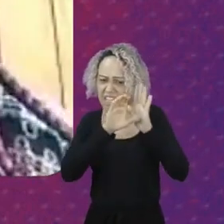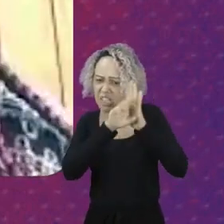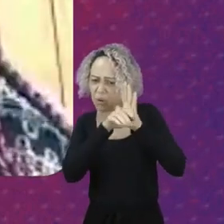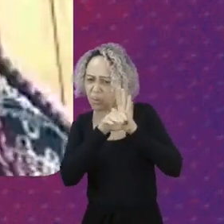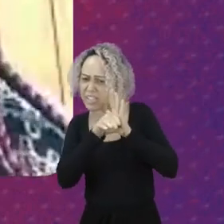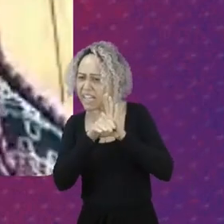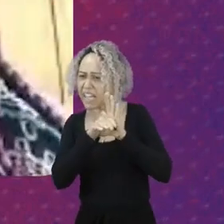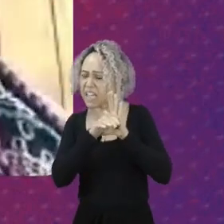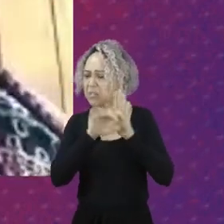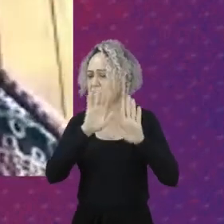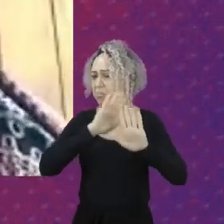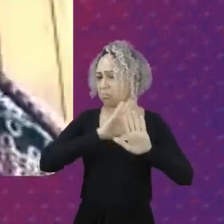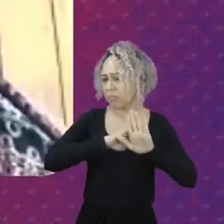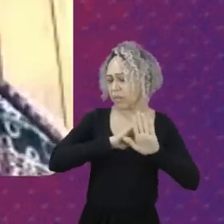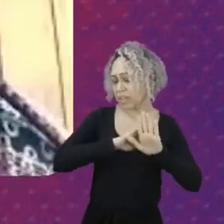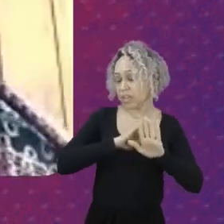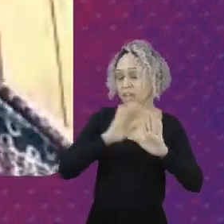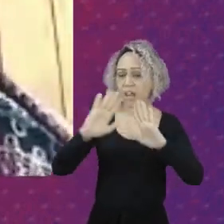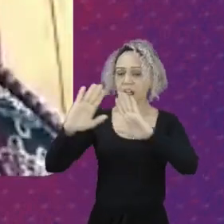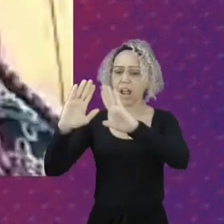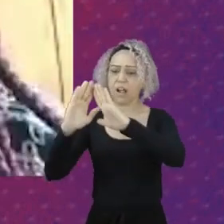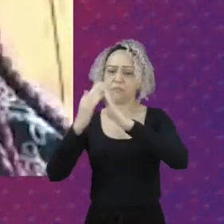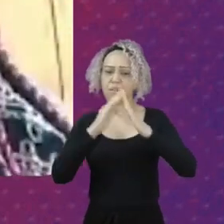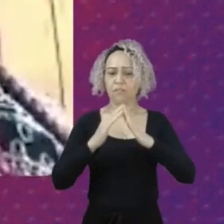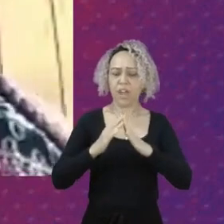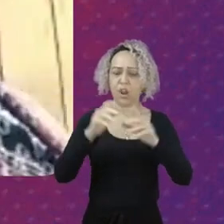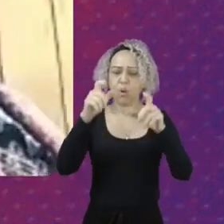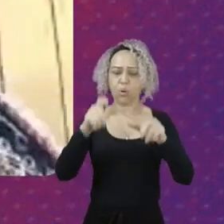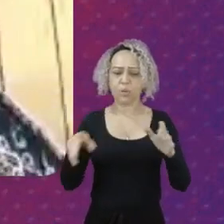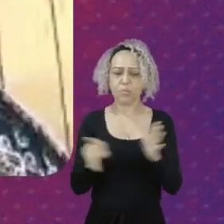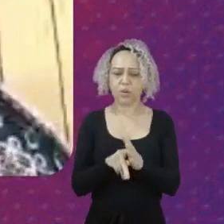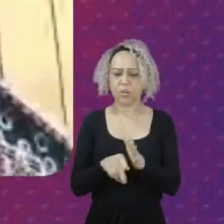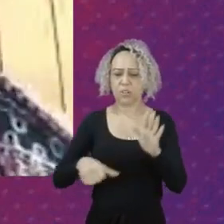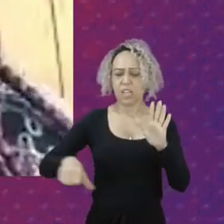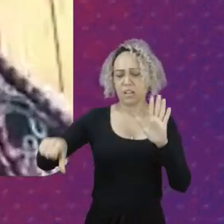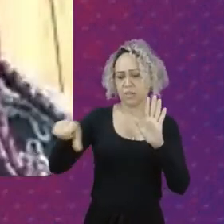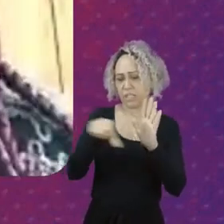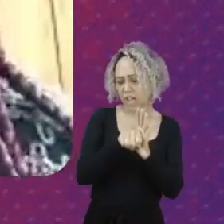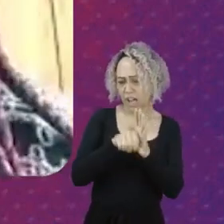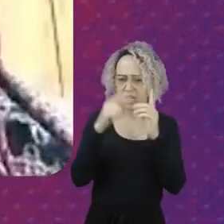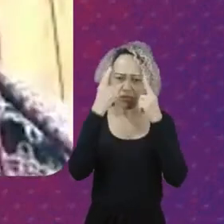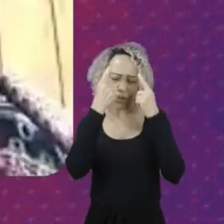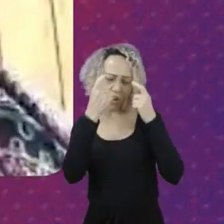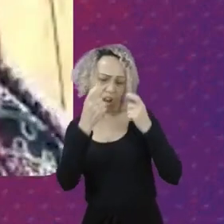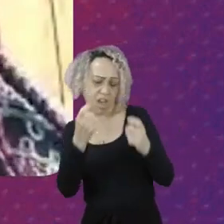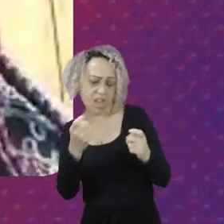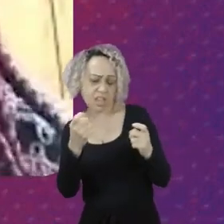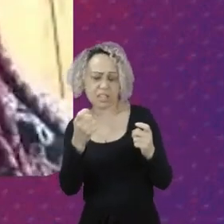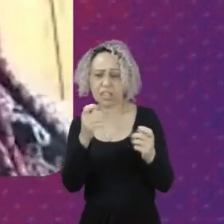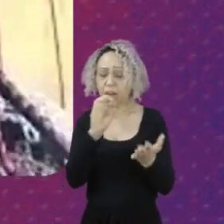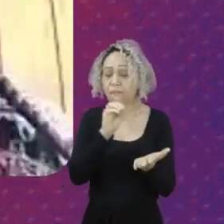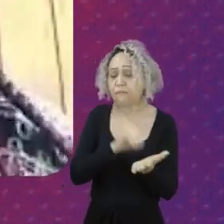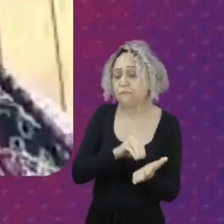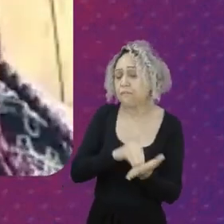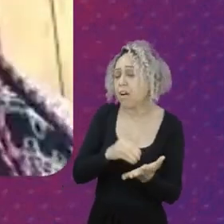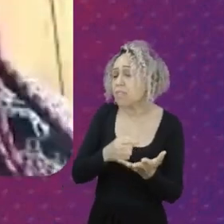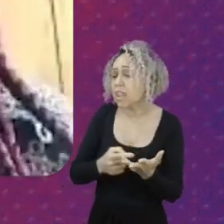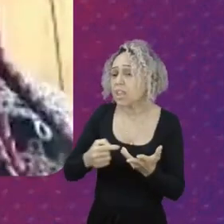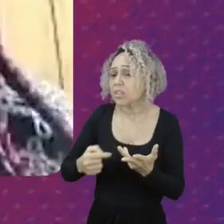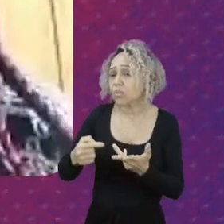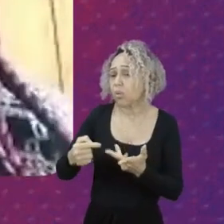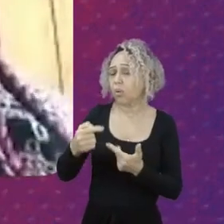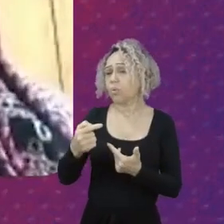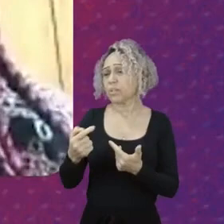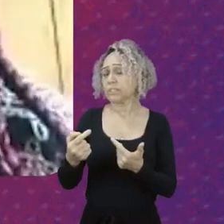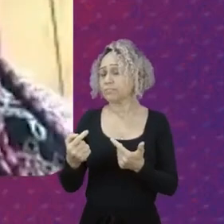é o lugar da criminalidade, o lugar da violência, o lugar da escassez, da precariedade, da